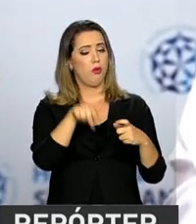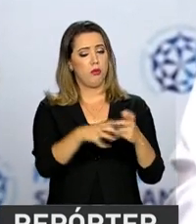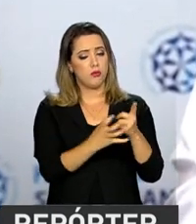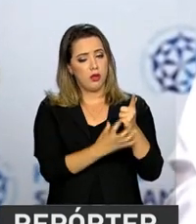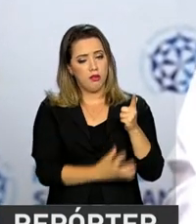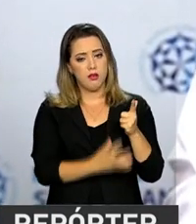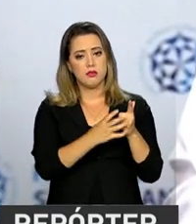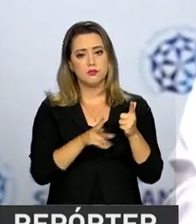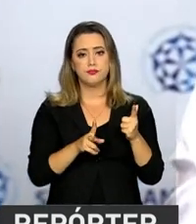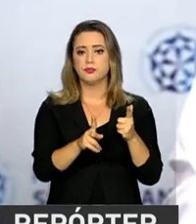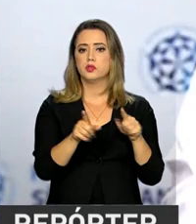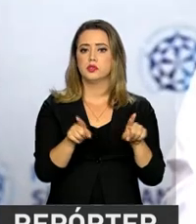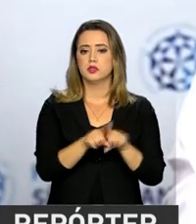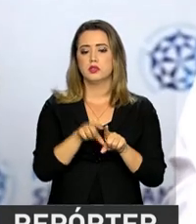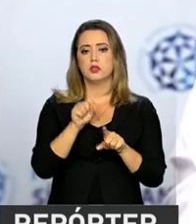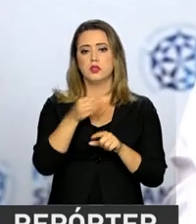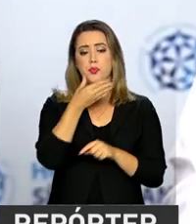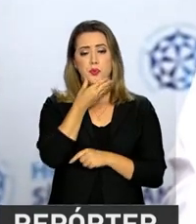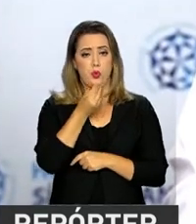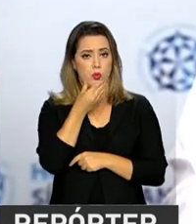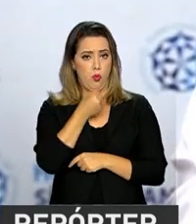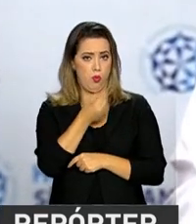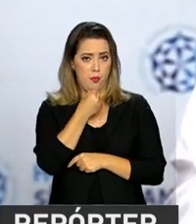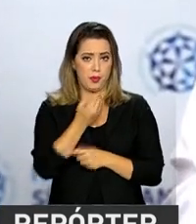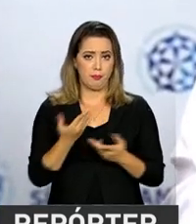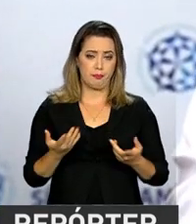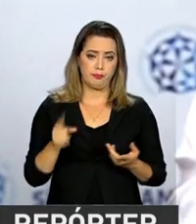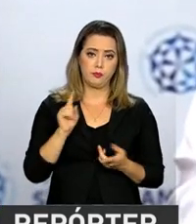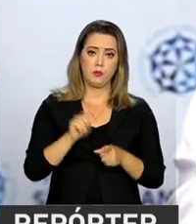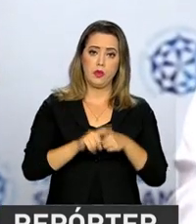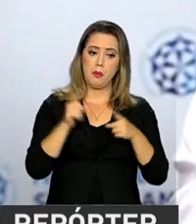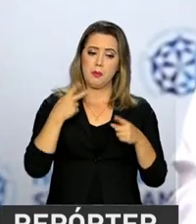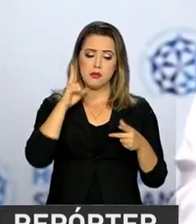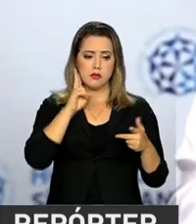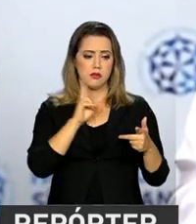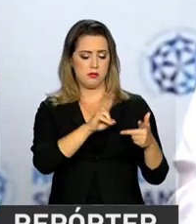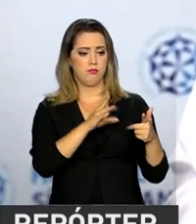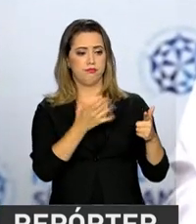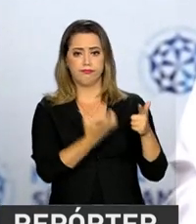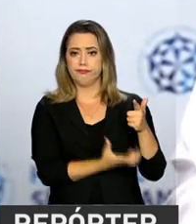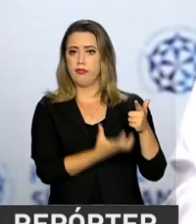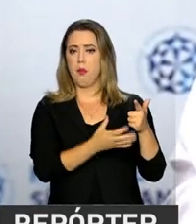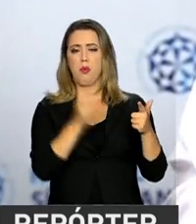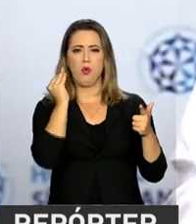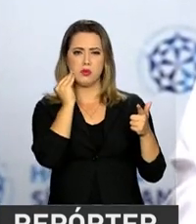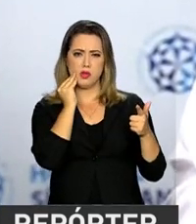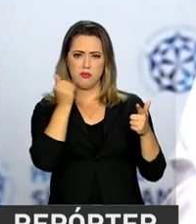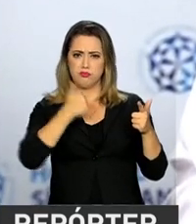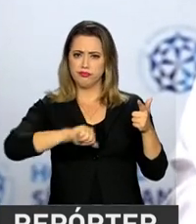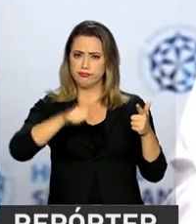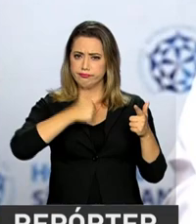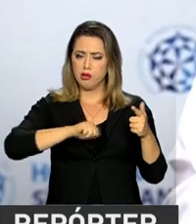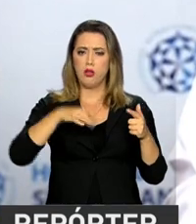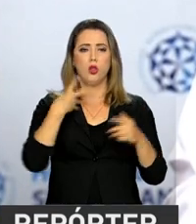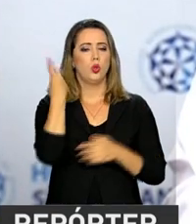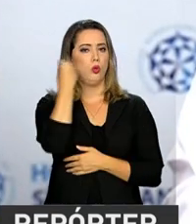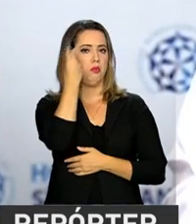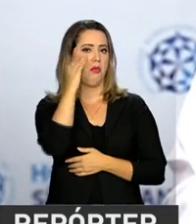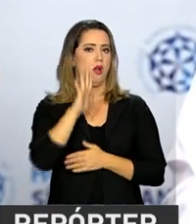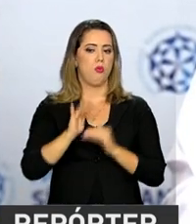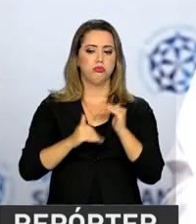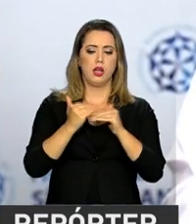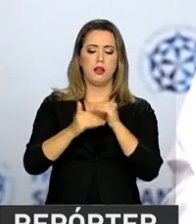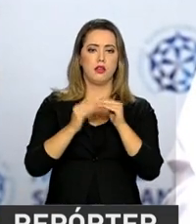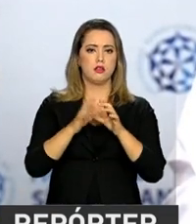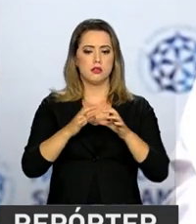cresce um grande freqüência nome um pouco seu nome sob a alçada do normal ele é um processo de crescimento benini nós